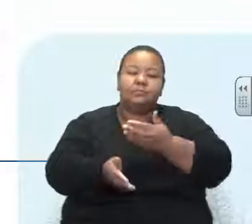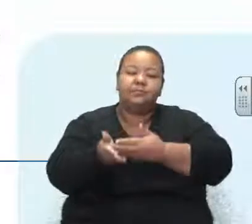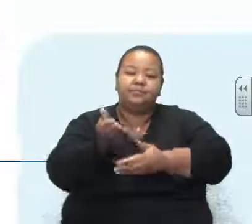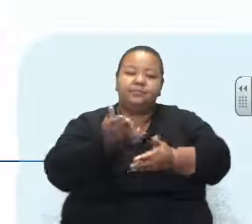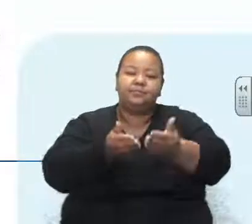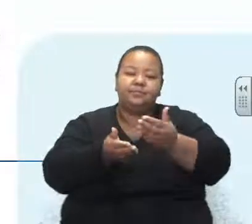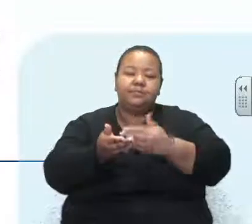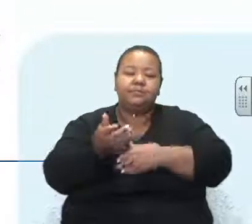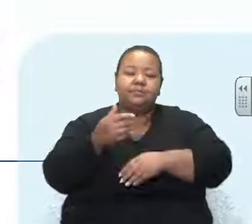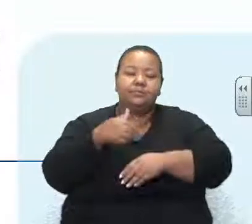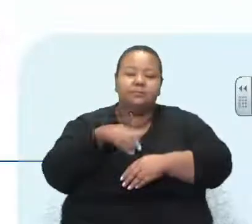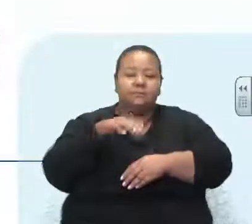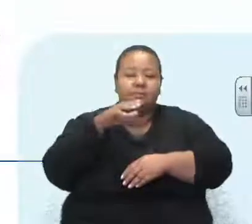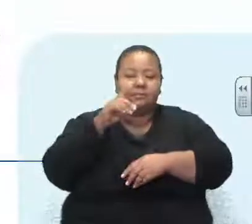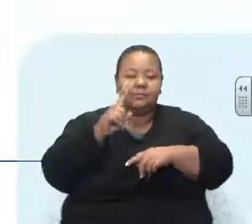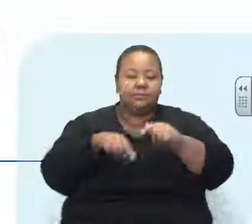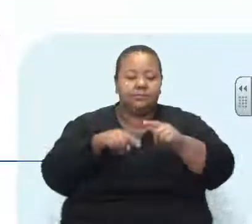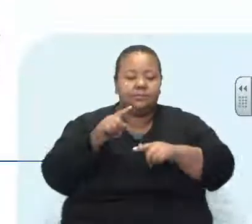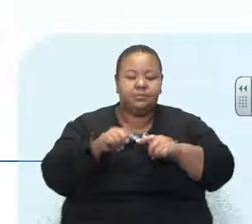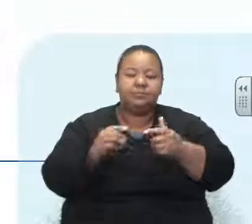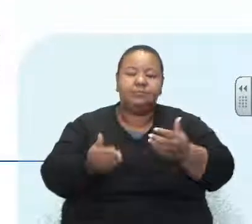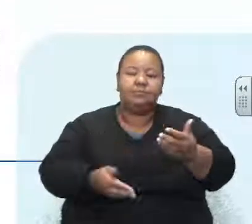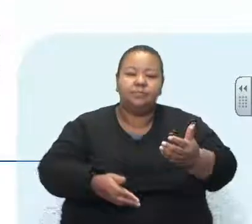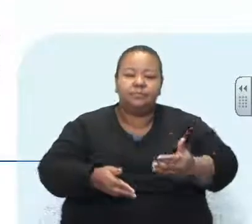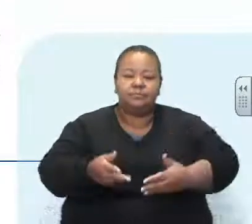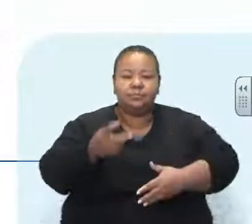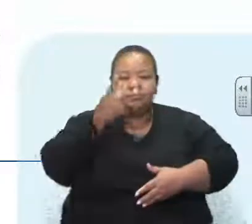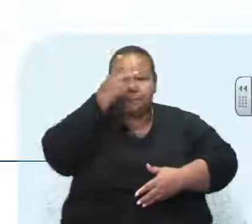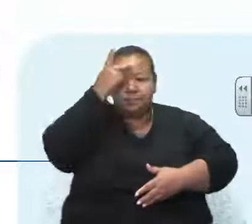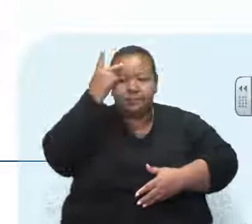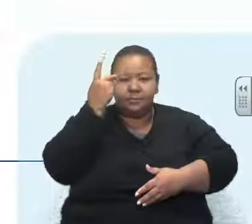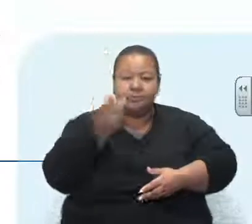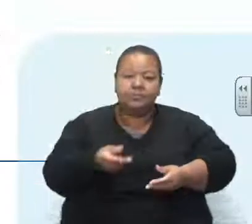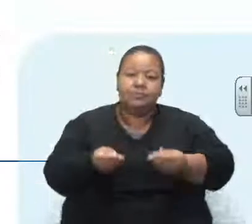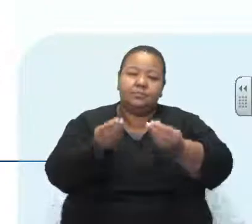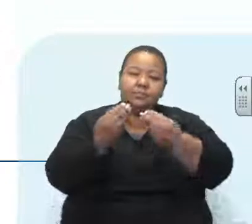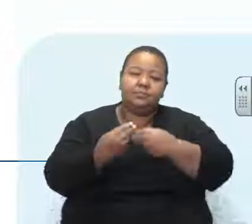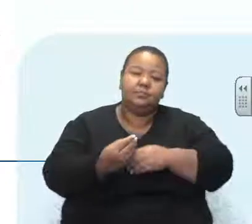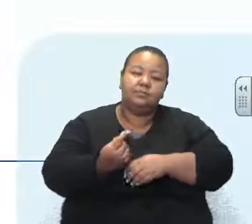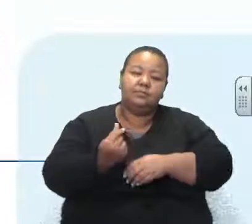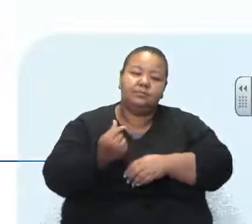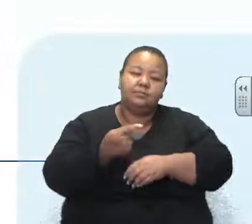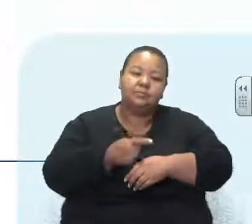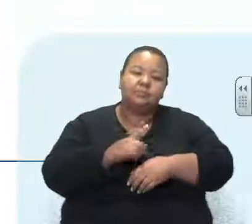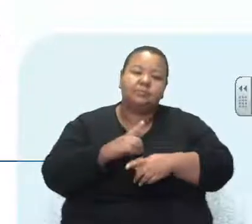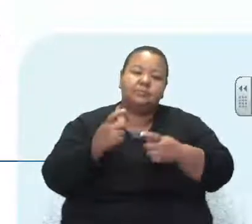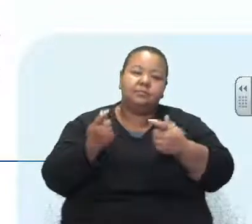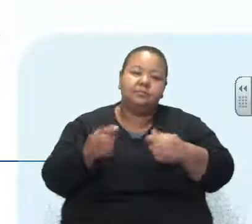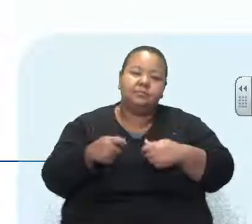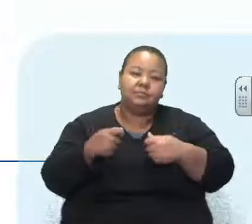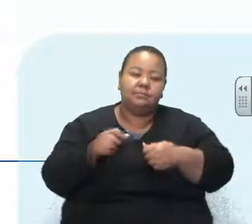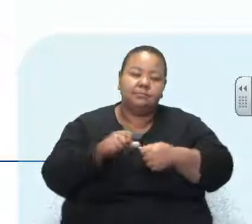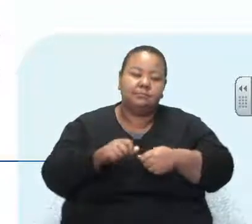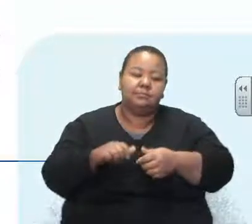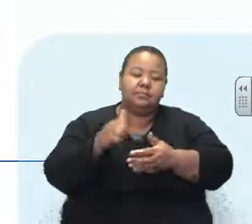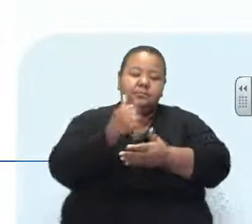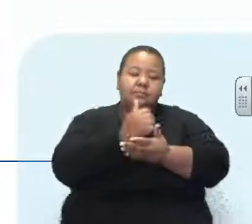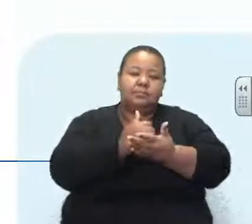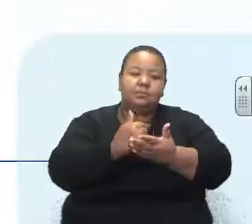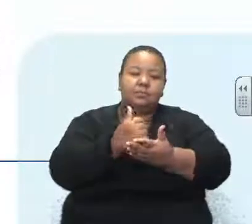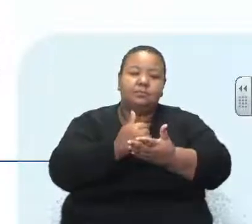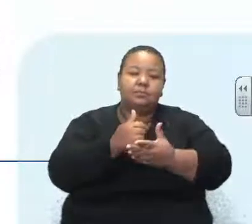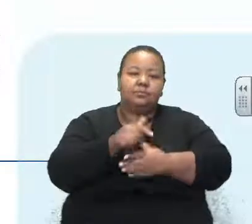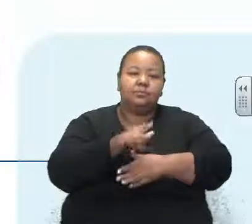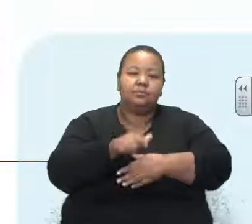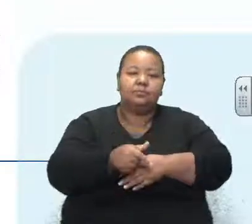sendo entregue, as pessoas vão devolver em dinheiro, porque elas estão comprando. E precisa fazer o controle ali. Mas